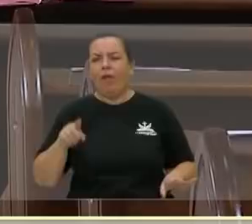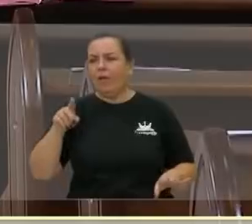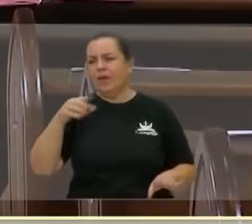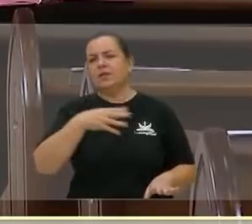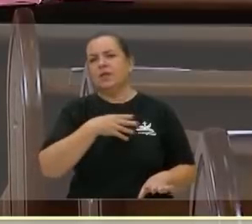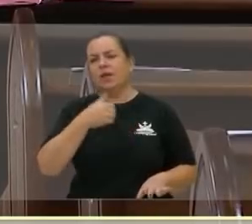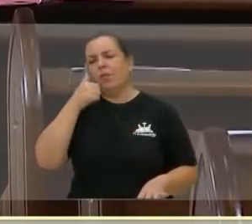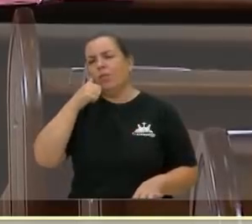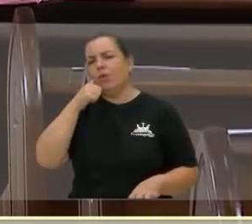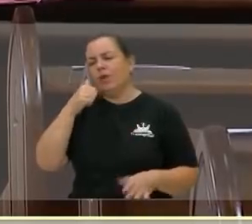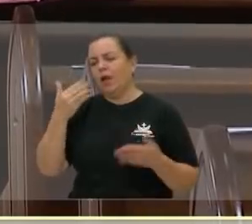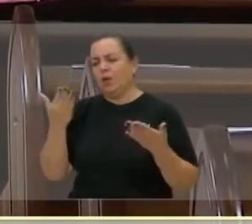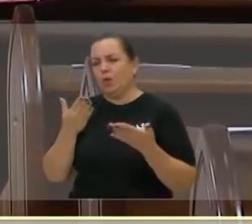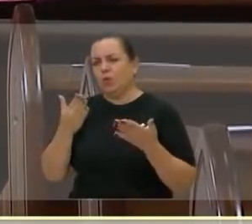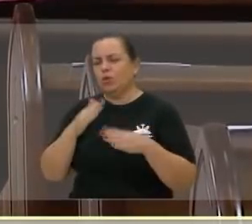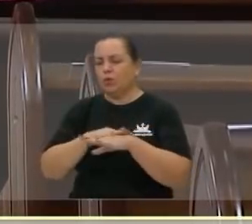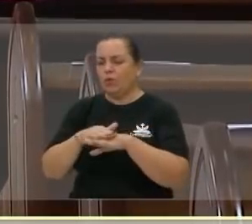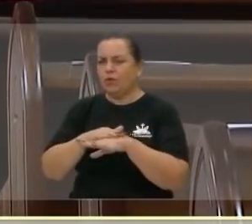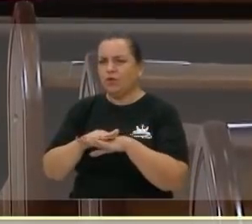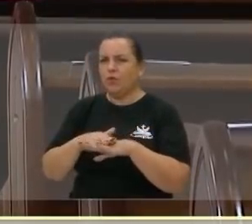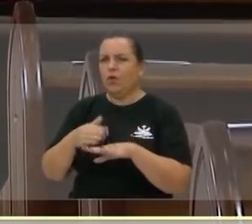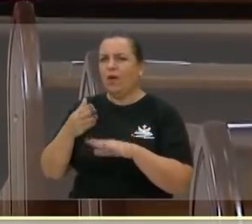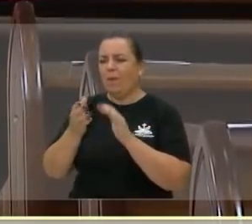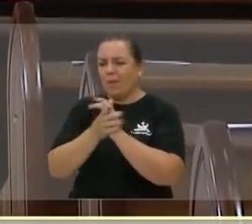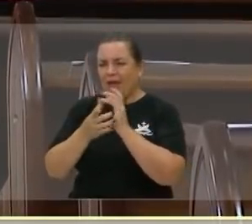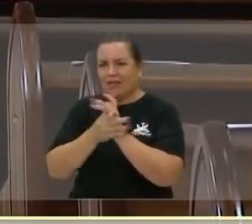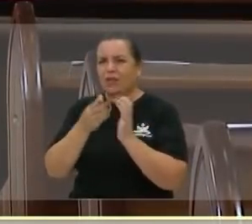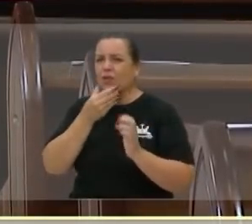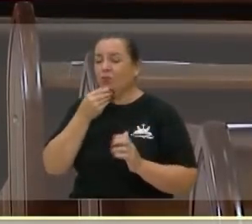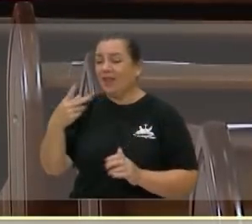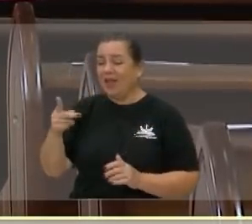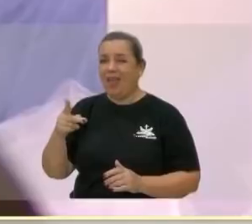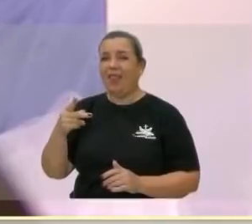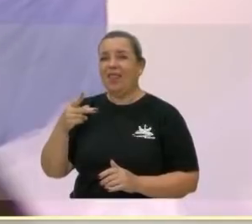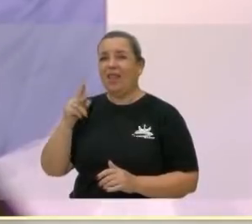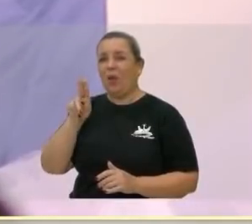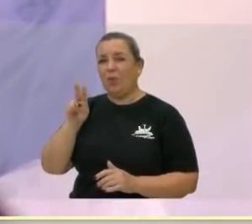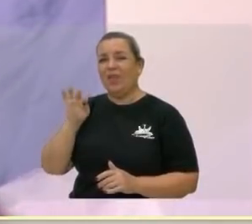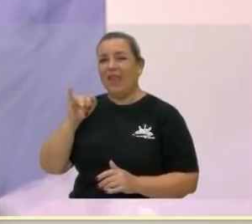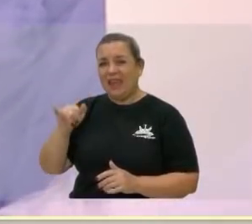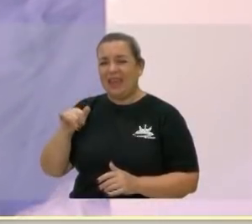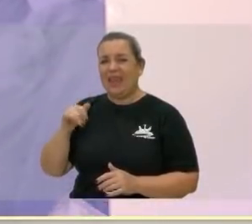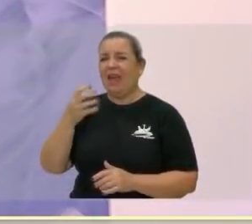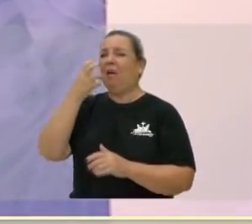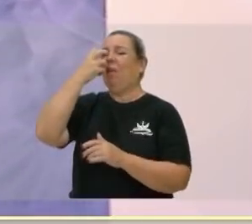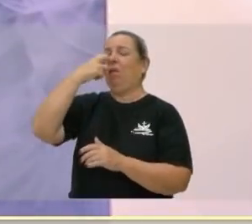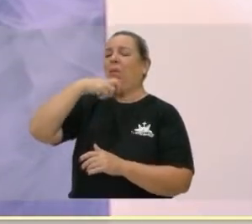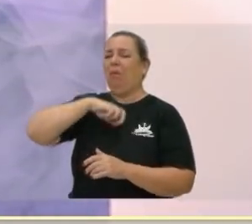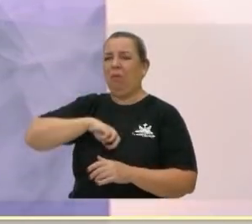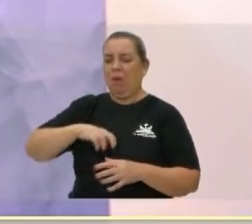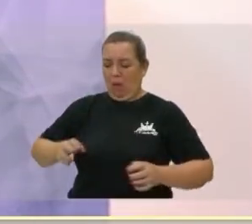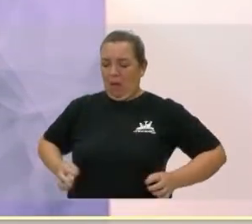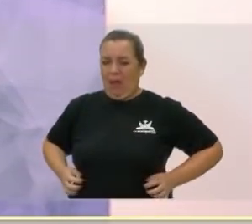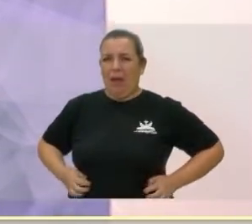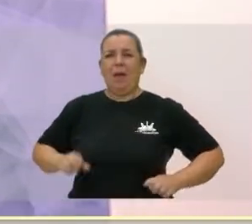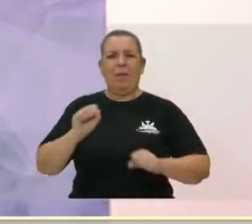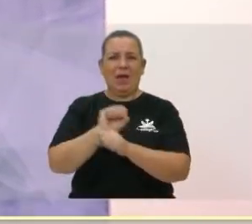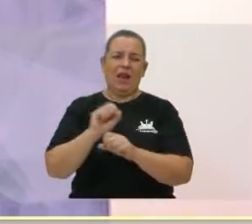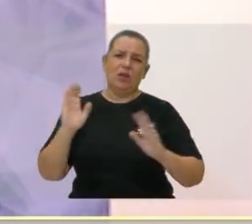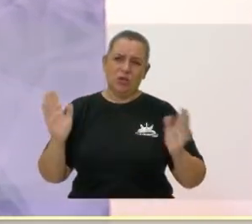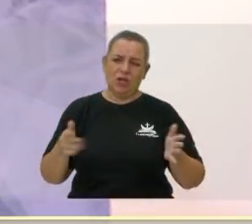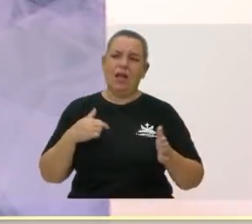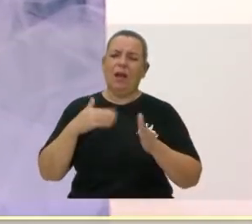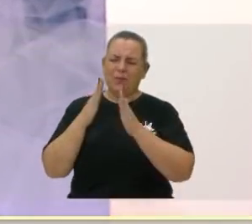ligou hoje, o marido, 43 anos, está na UTI, entubado, os rins pararam, e ela